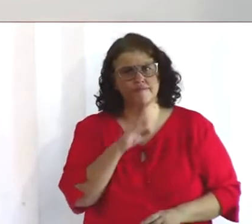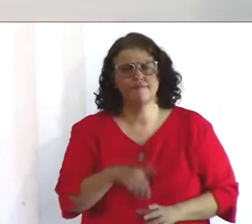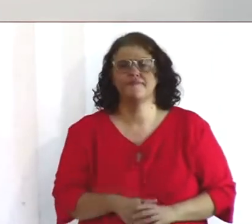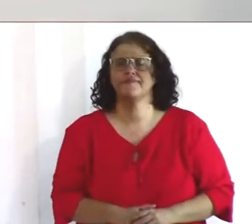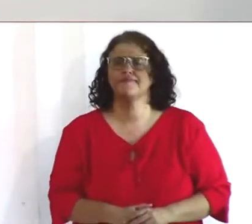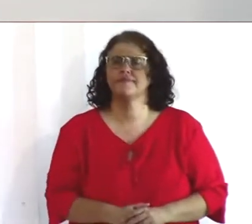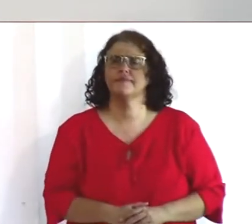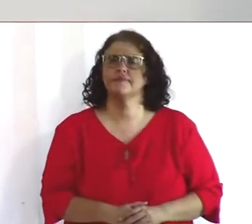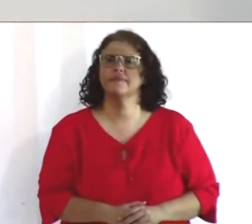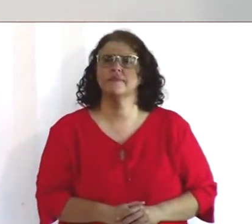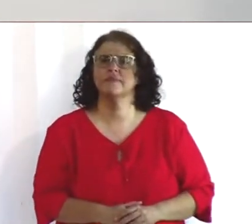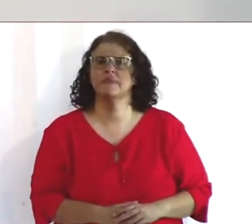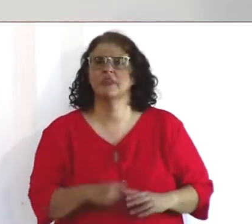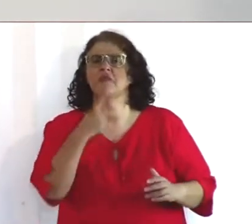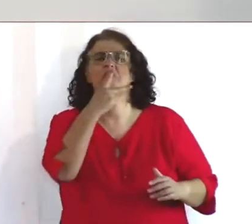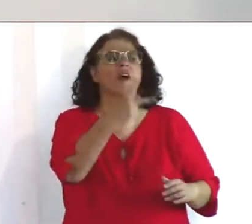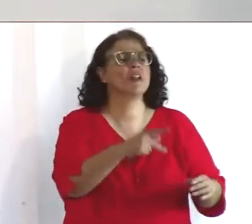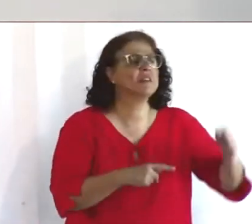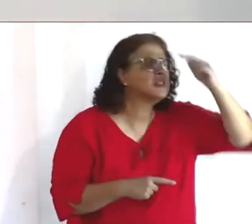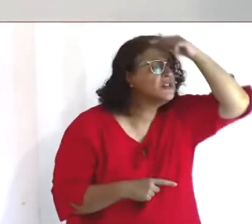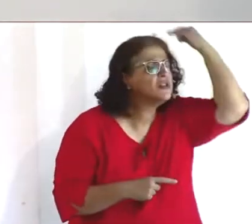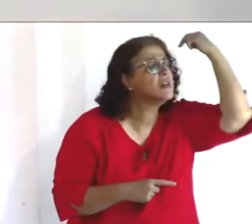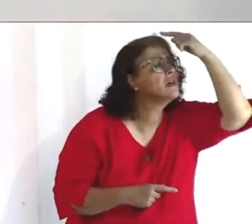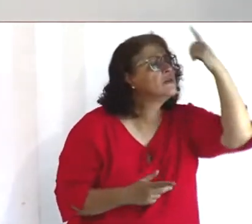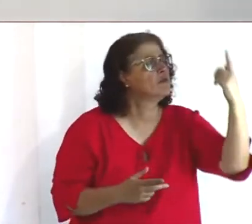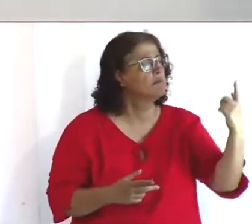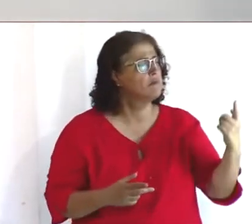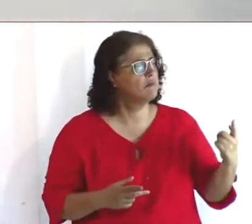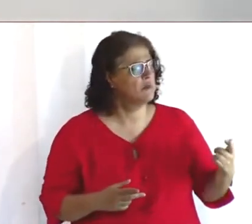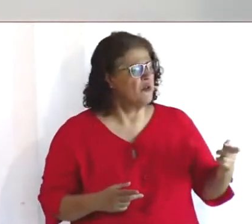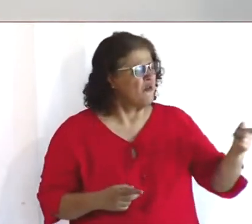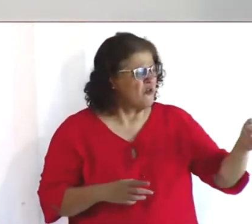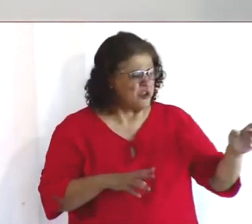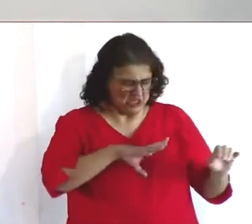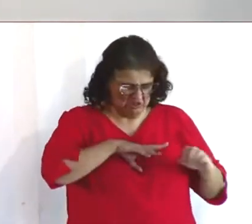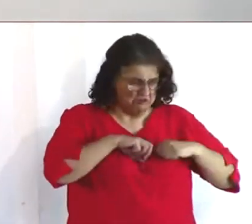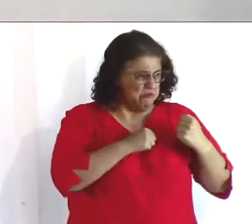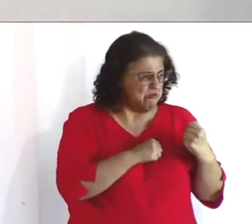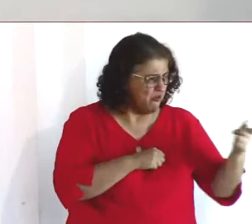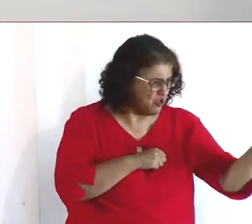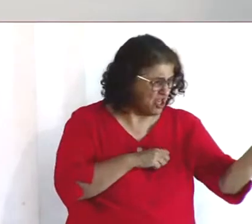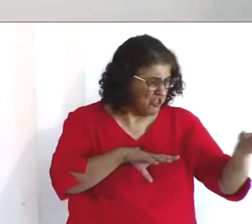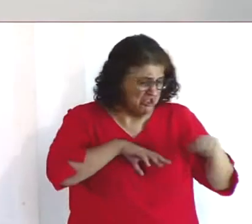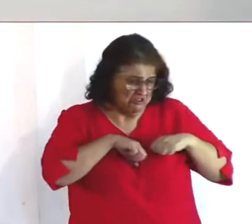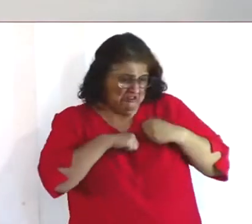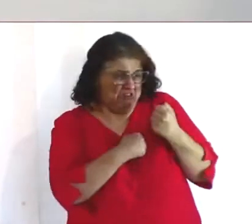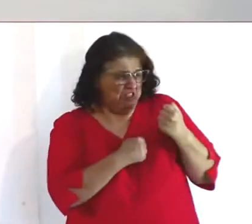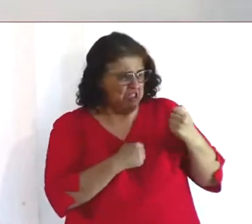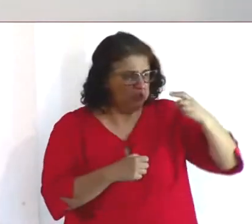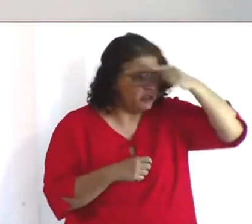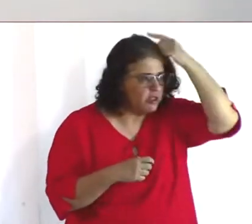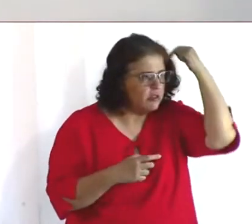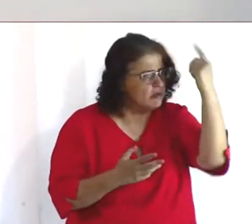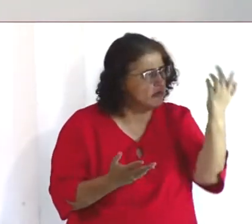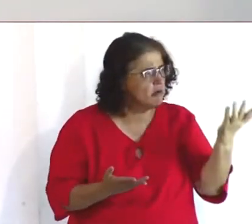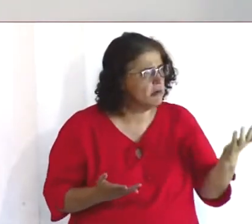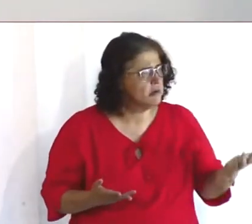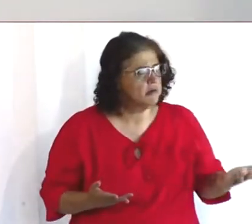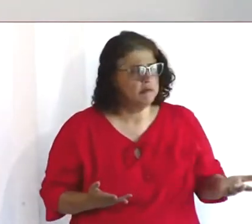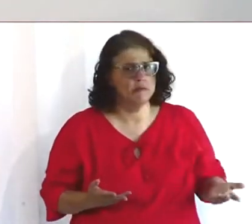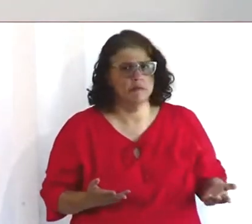Não falem sobre santidade. Vocês odeiam a santidade, não falem sobre isso. Esse é o